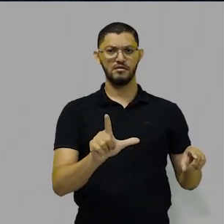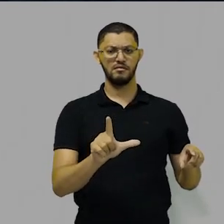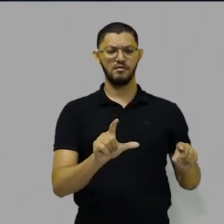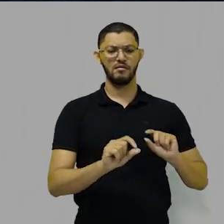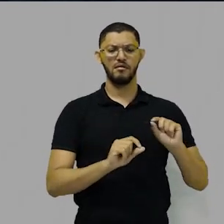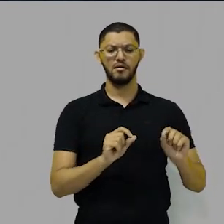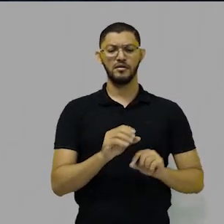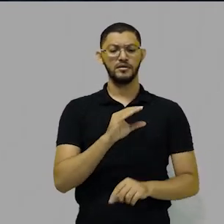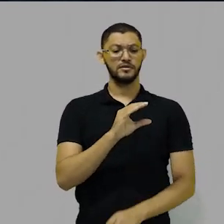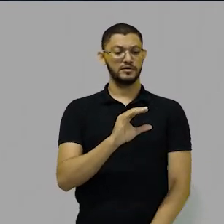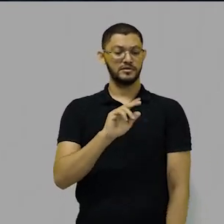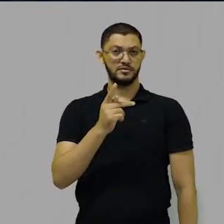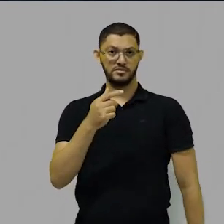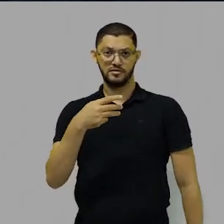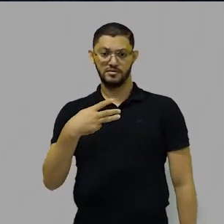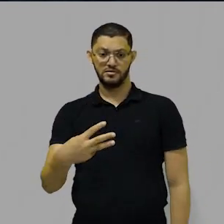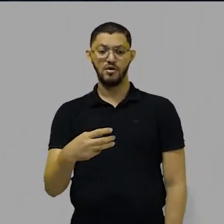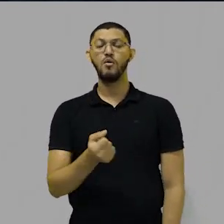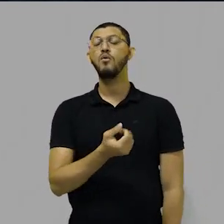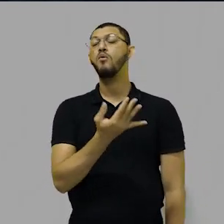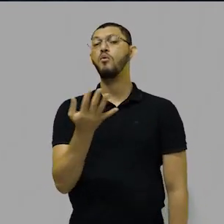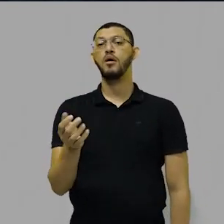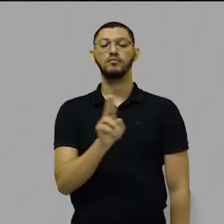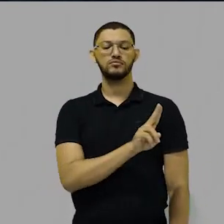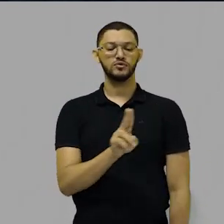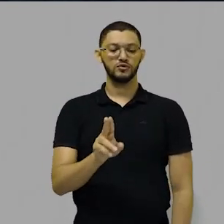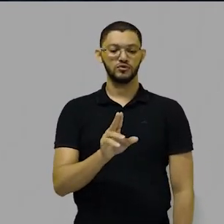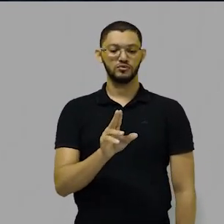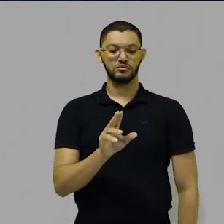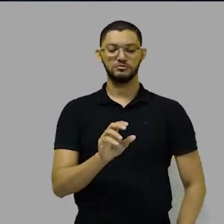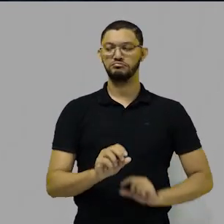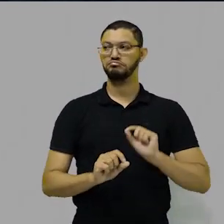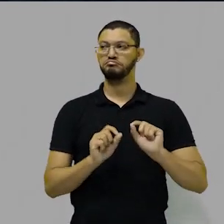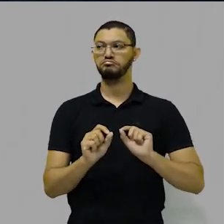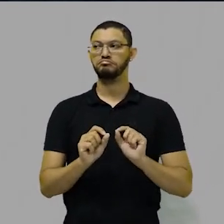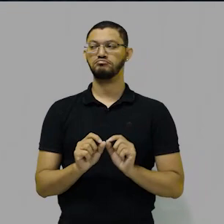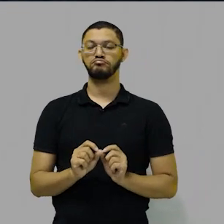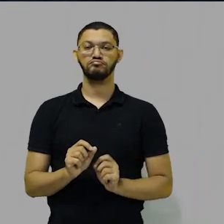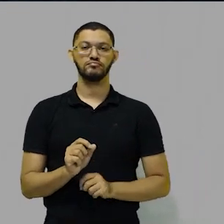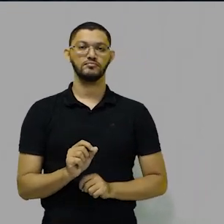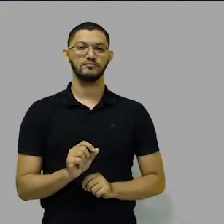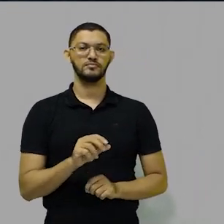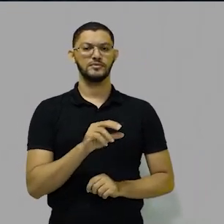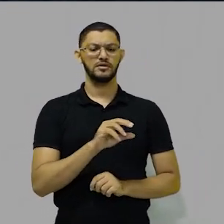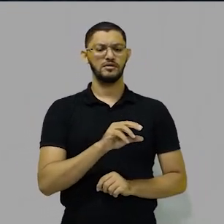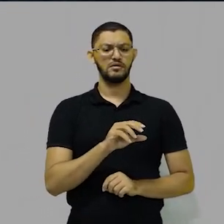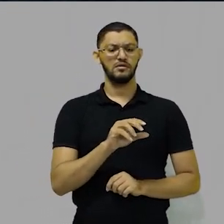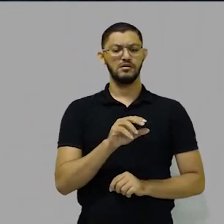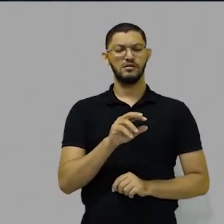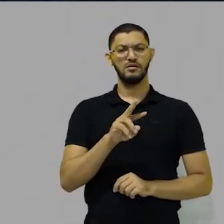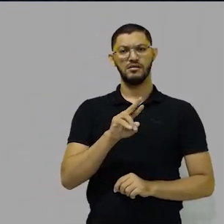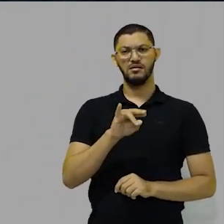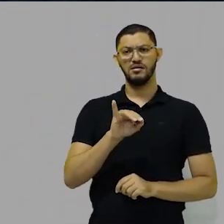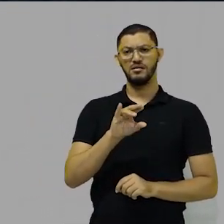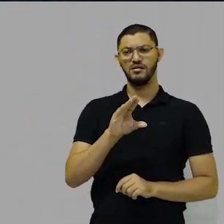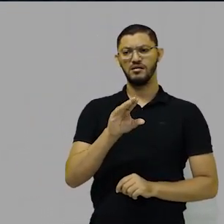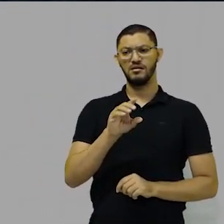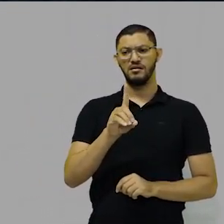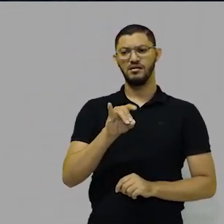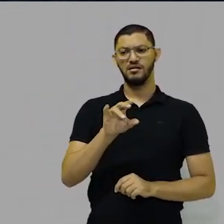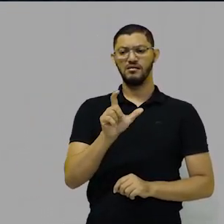carbônica? CH3. Qual é o nome do CH3? Né? Esse radical ele é denominado